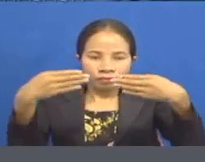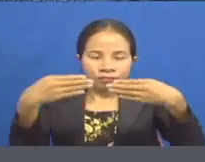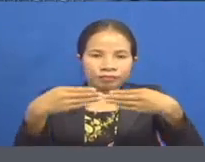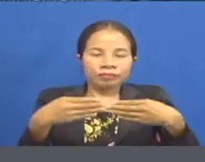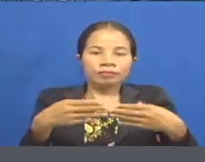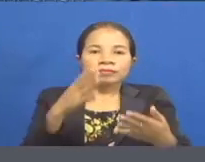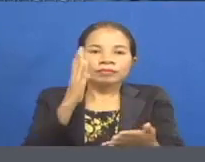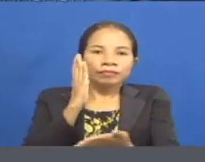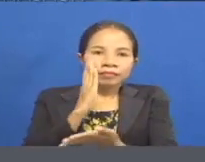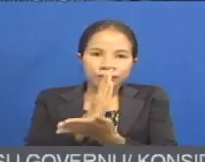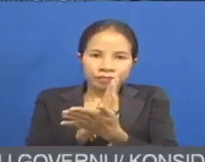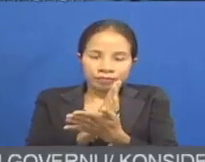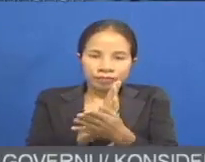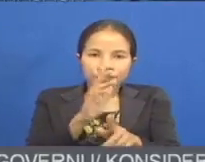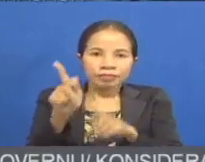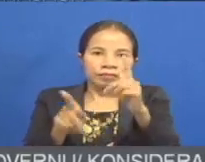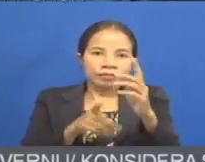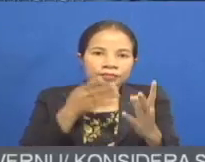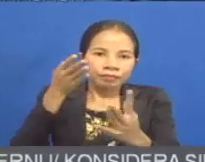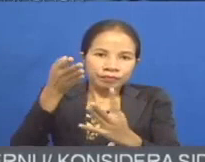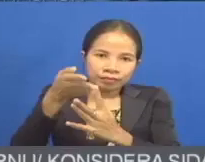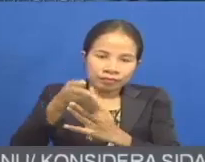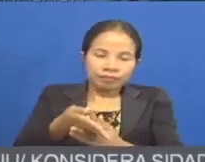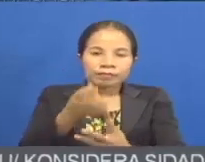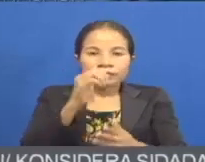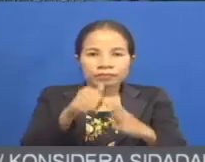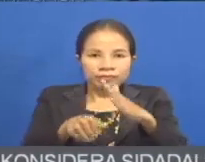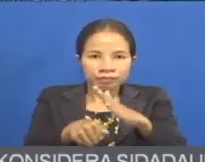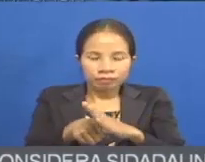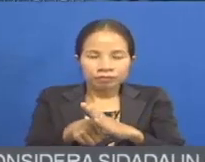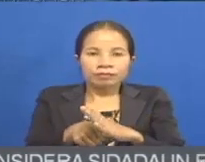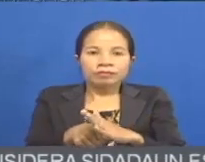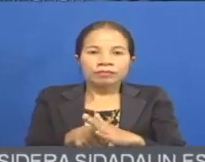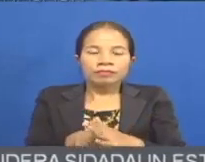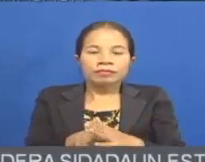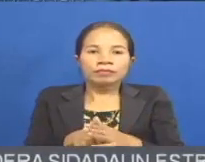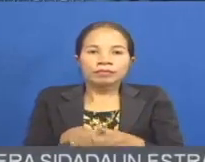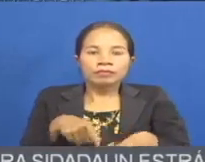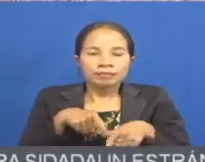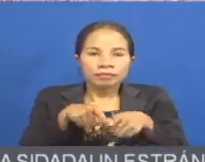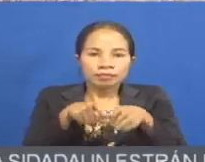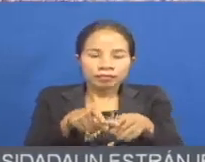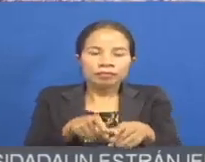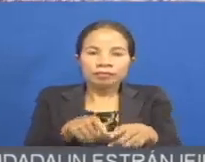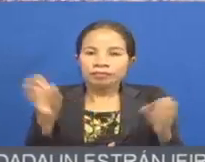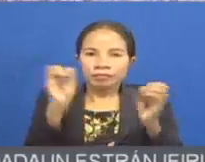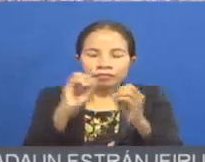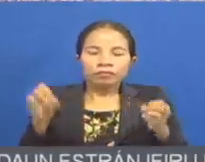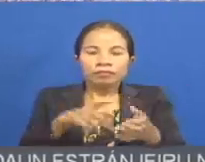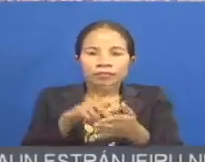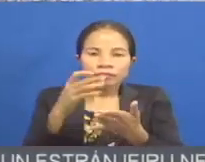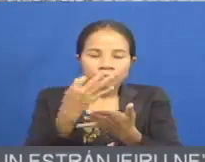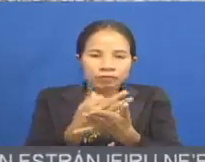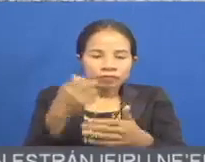lor prevene e ultrapassa fronteira ilegal e halaise isso se obrigação a se lutasa. Atividade